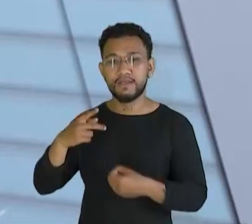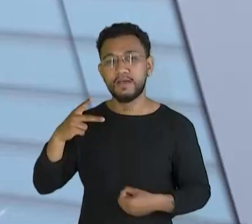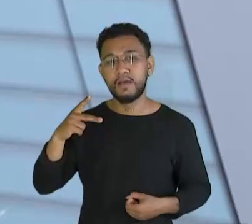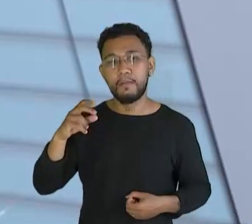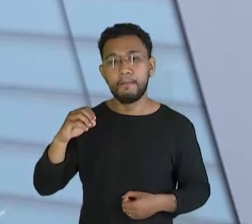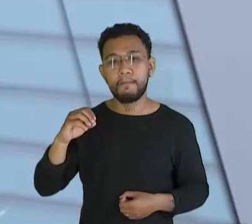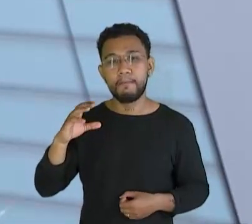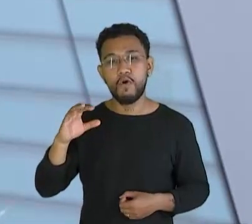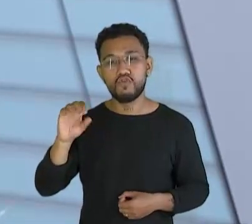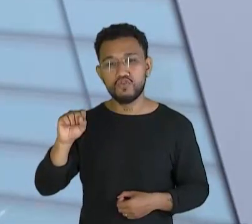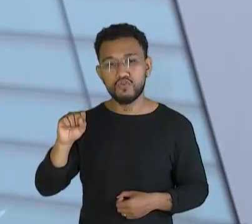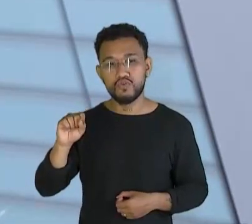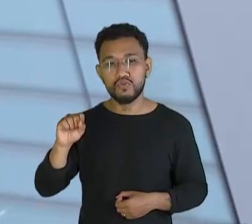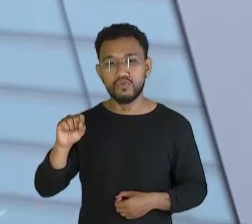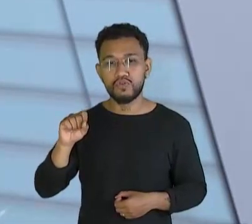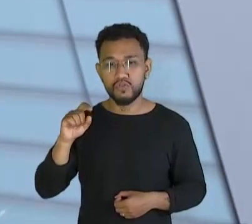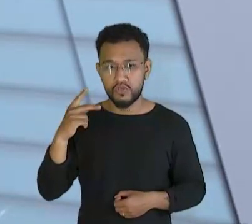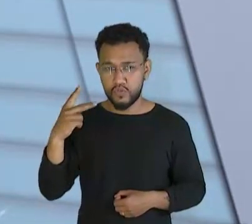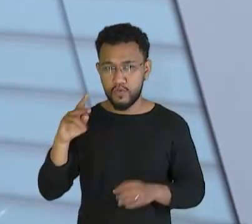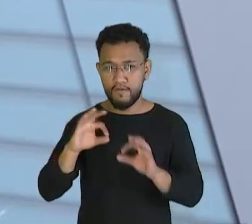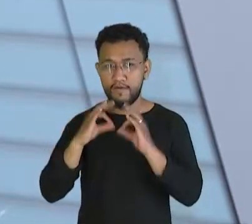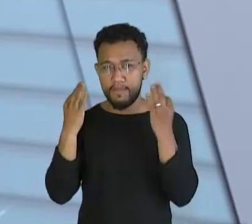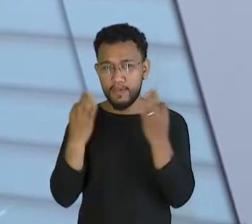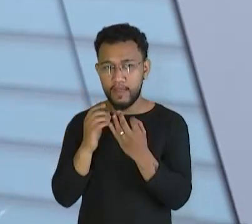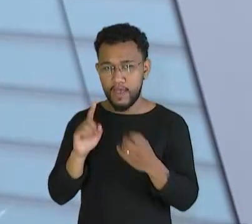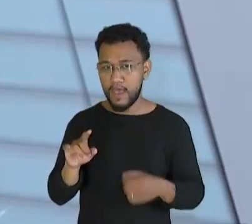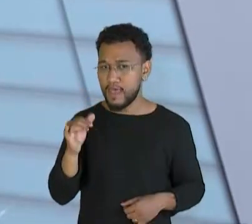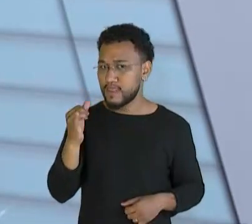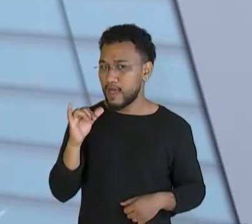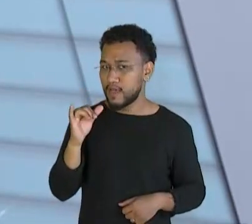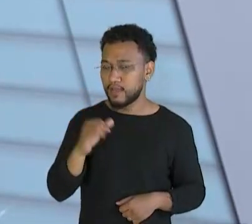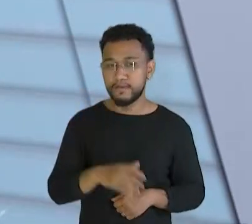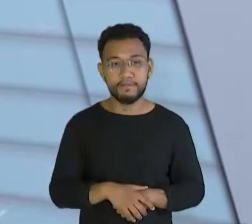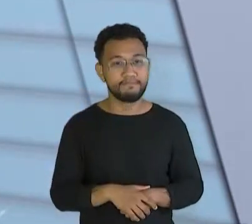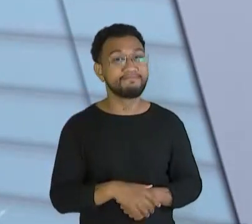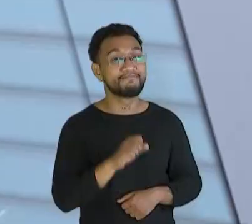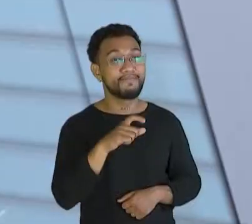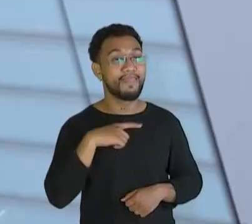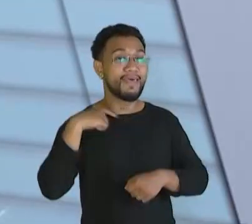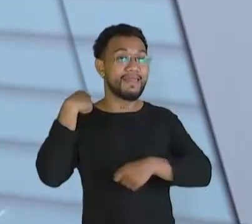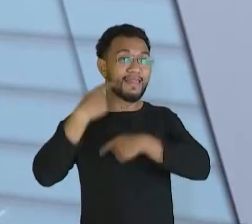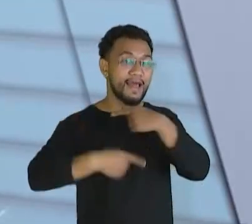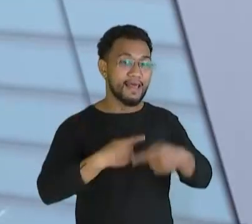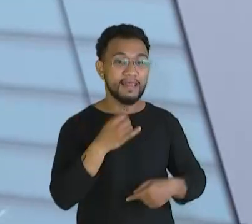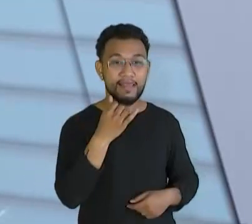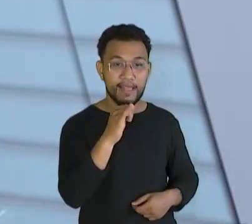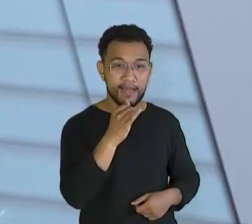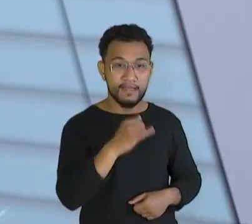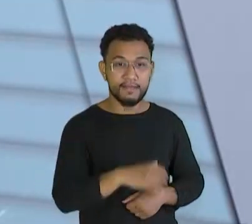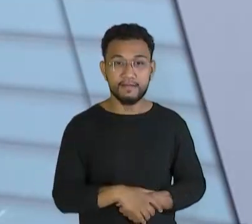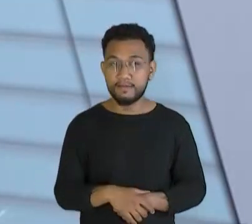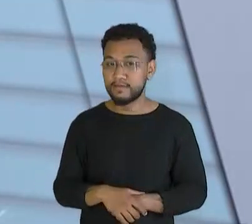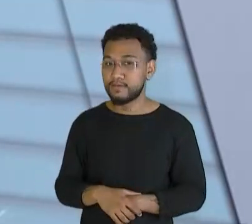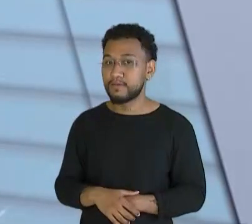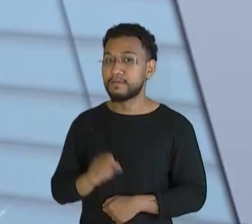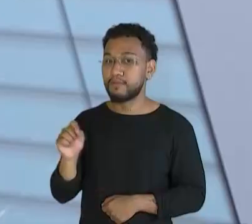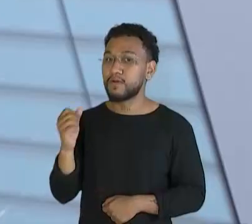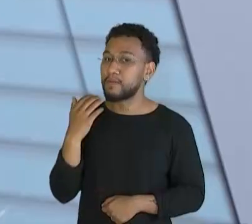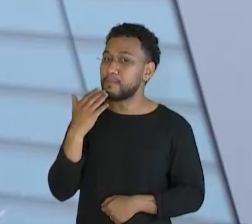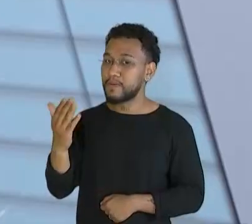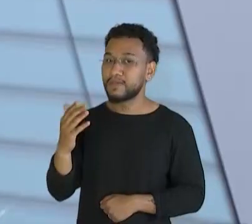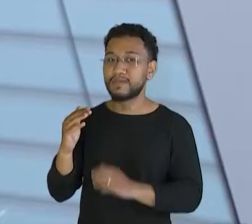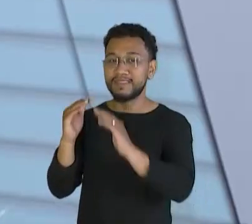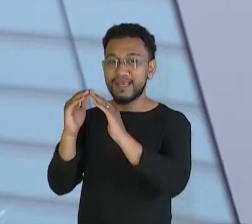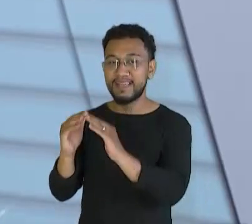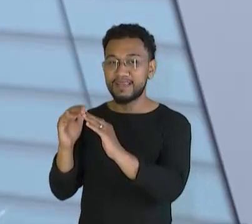Legal. E a sua família é italiana, né? Bardini é o nome. Tem a descendência. A descendência é italiana. Você pode até requerer a cidadania italiana. Muito